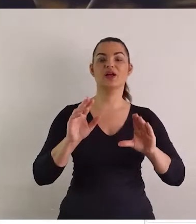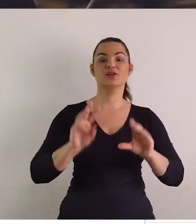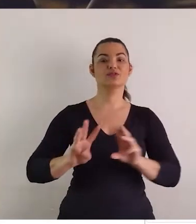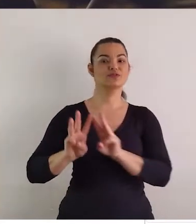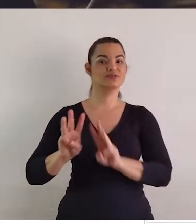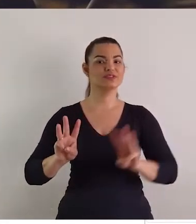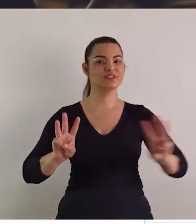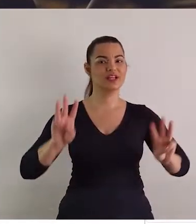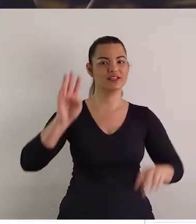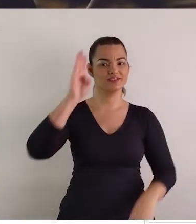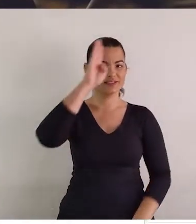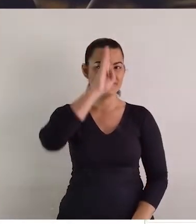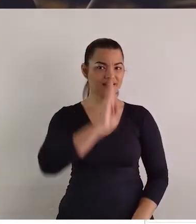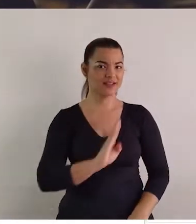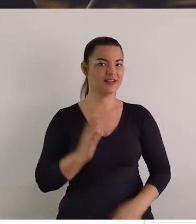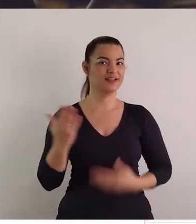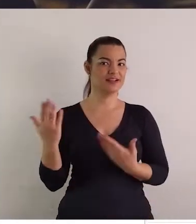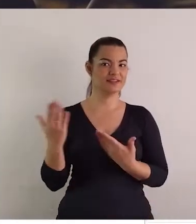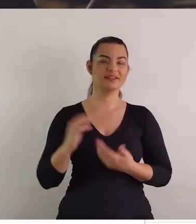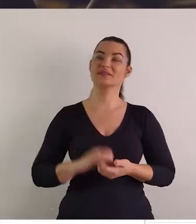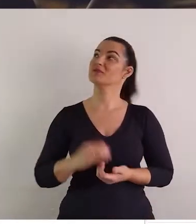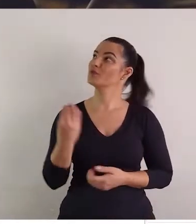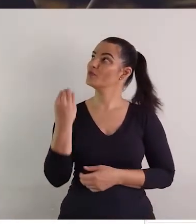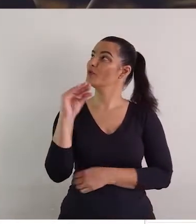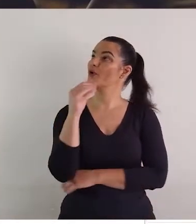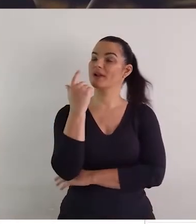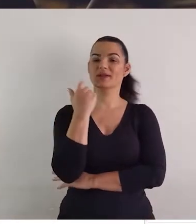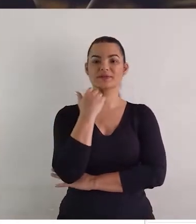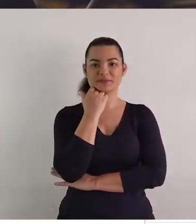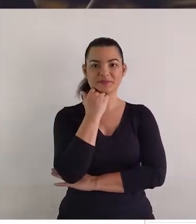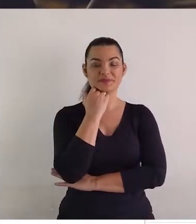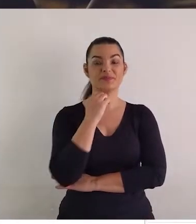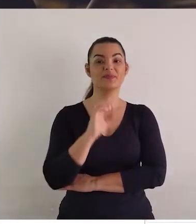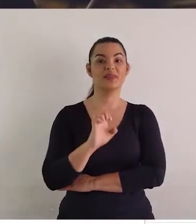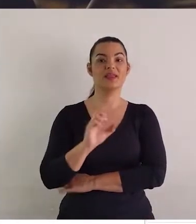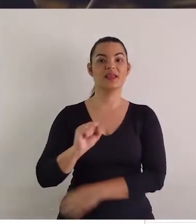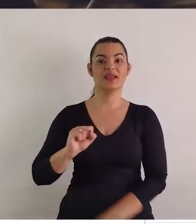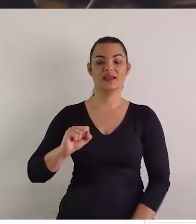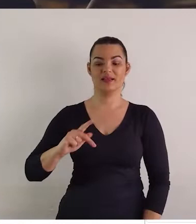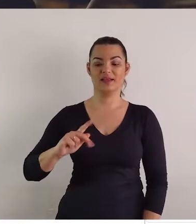gratuito. Então, vamos colocar aqui, espaço